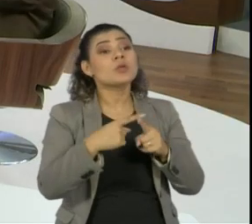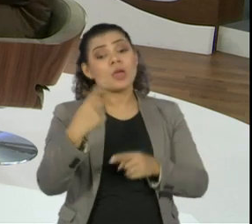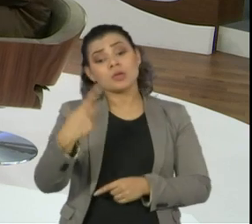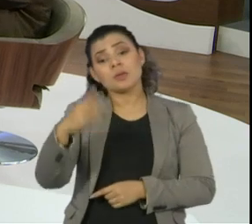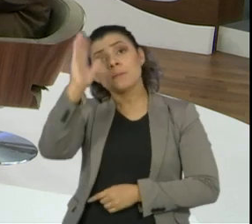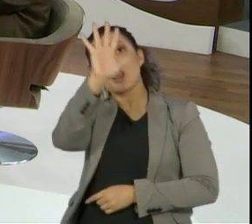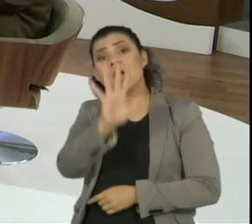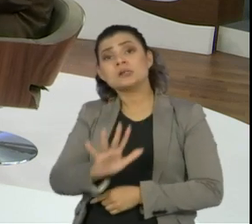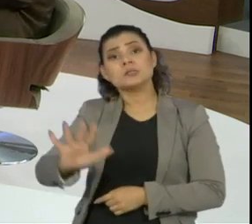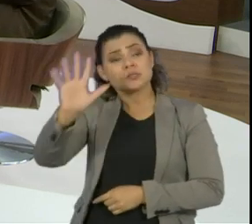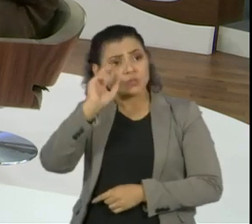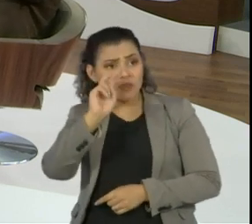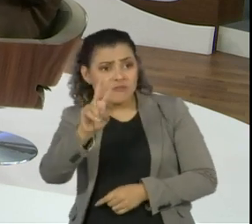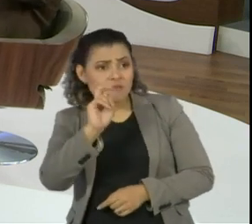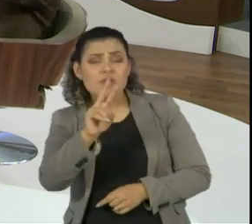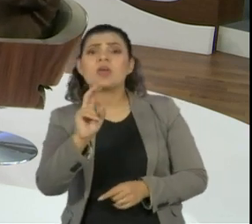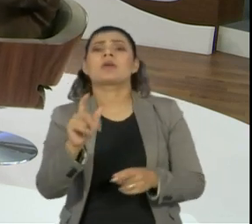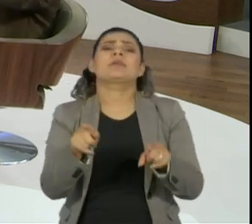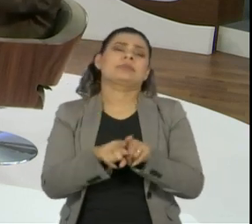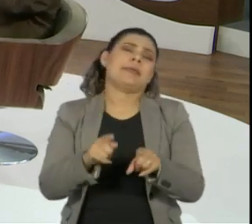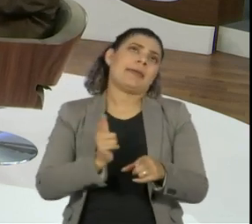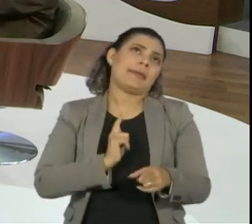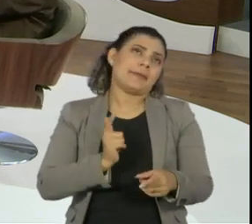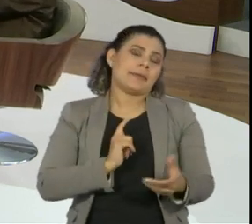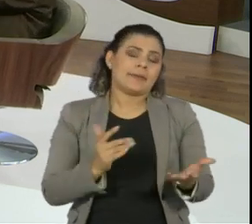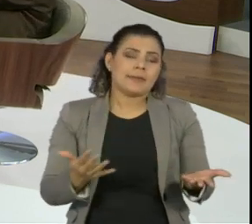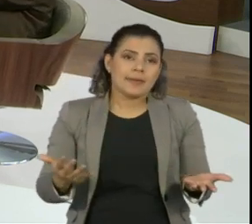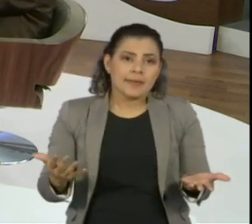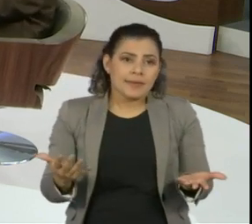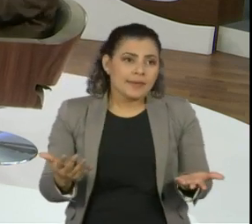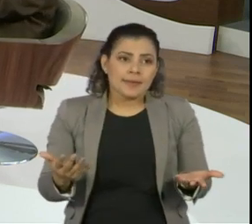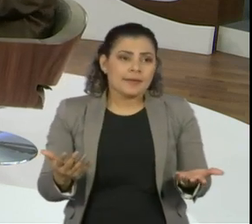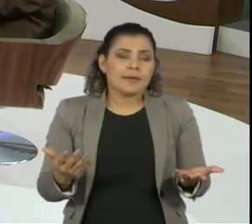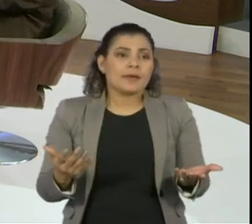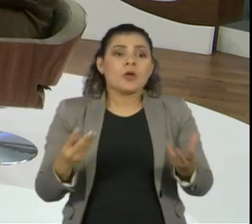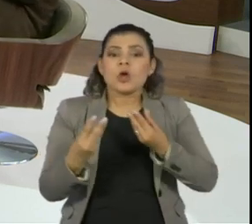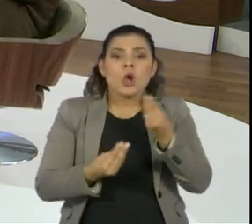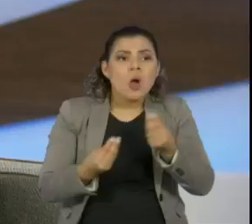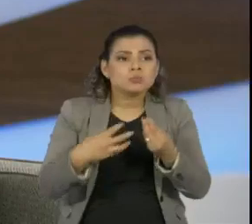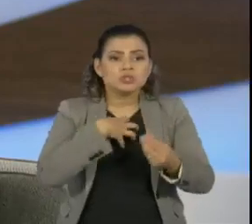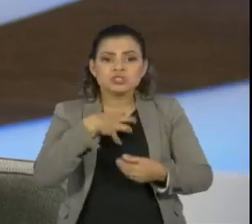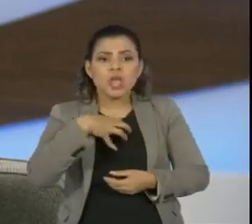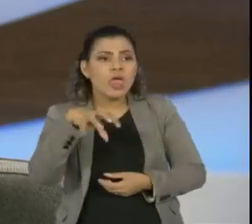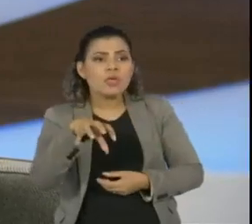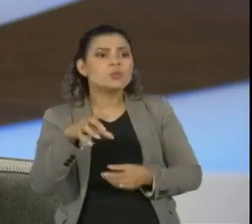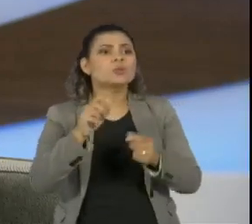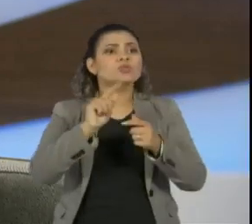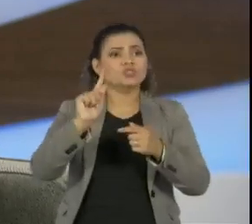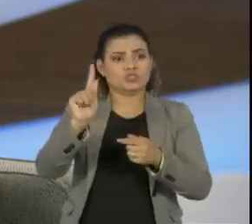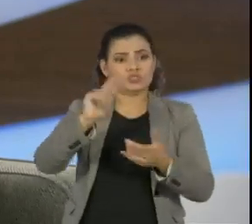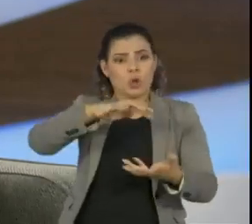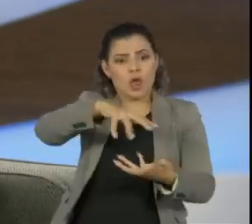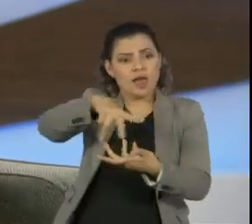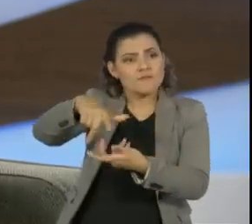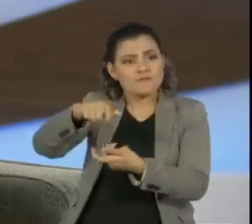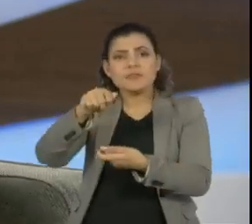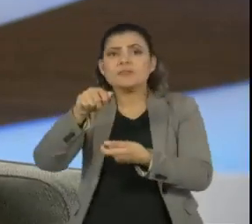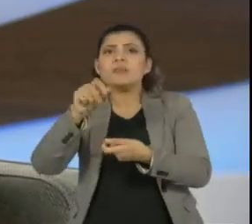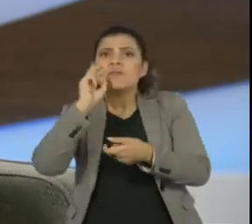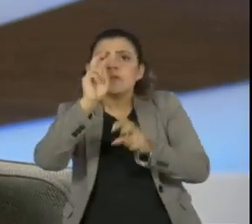brasil as correntes é e a dinâmica da geografia brasileira